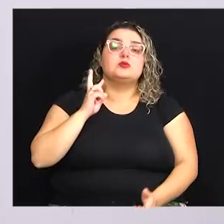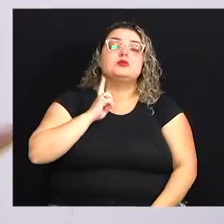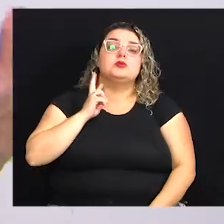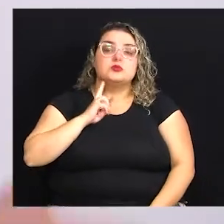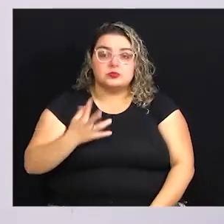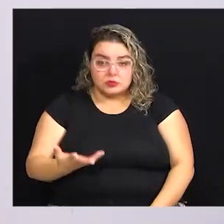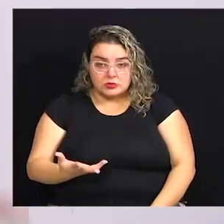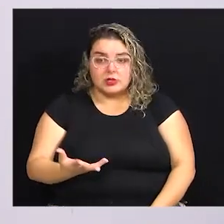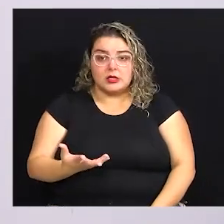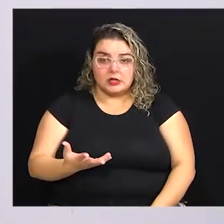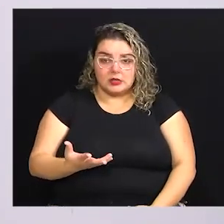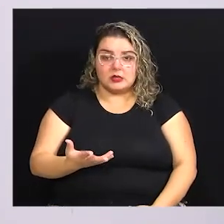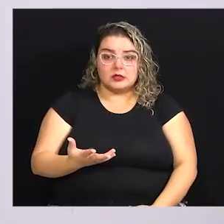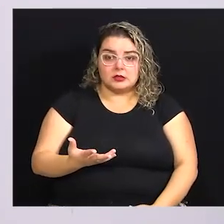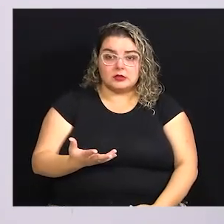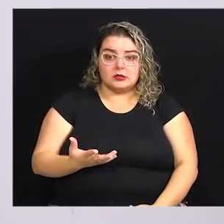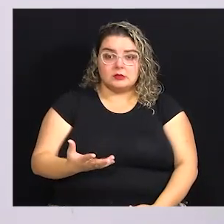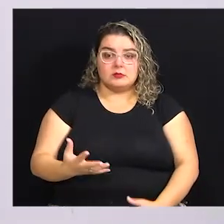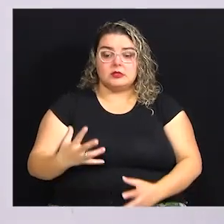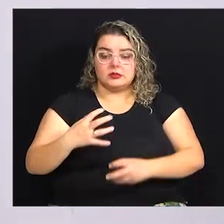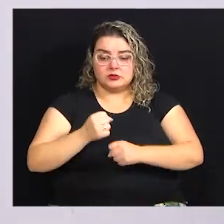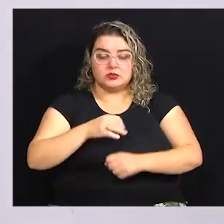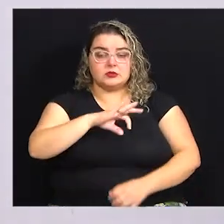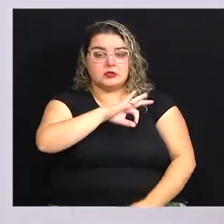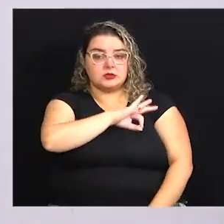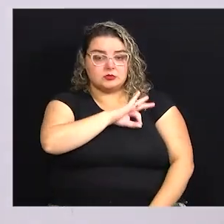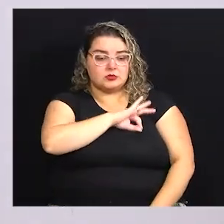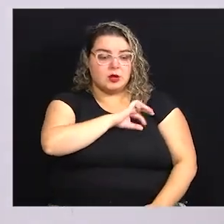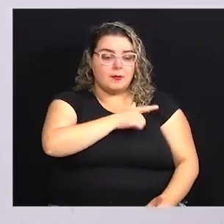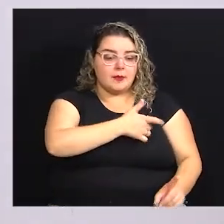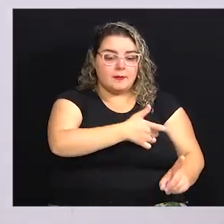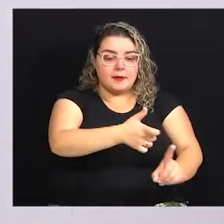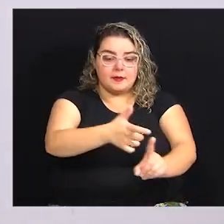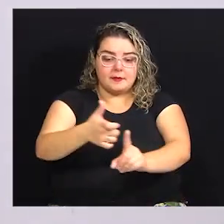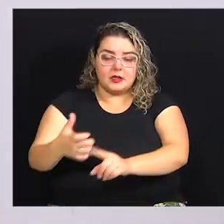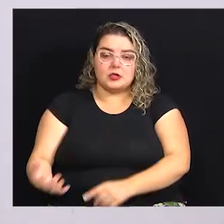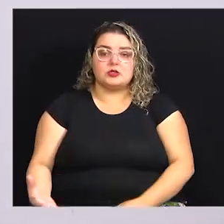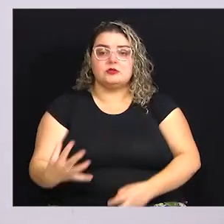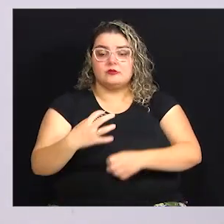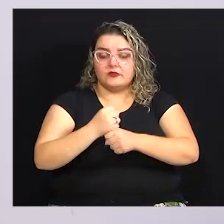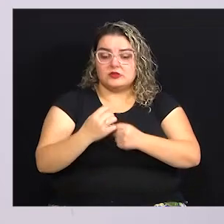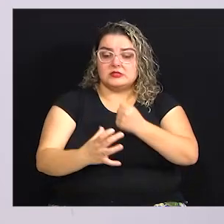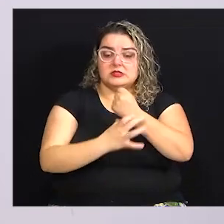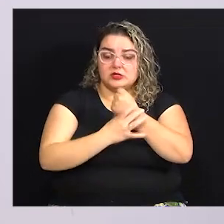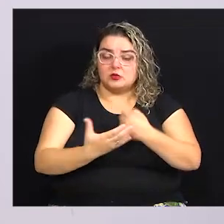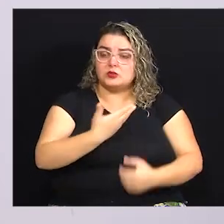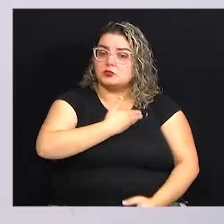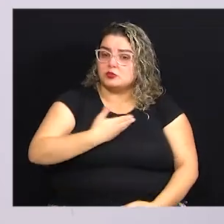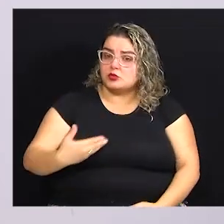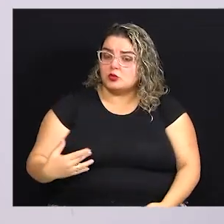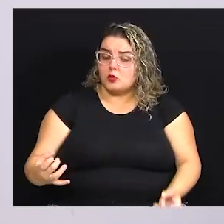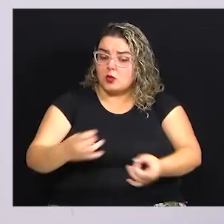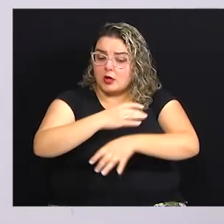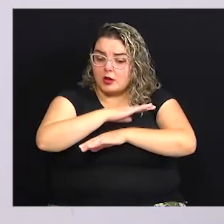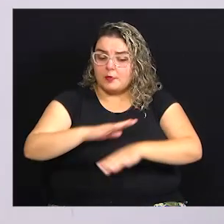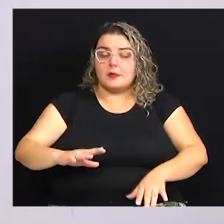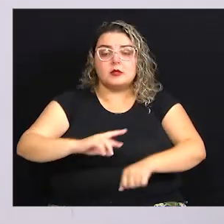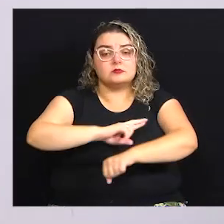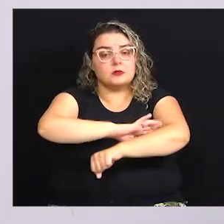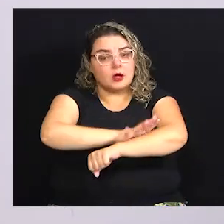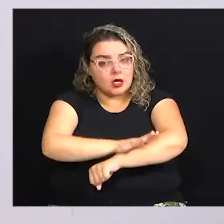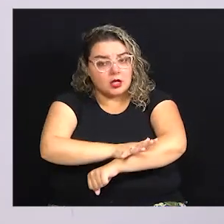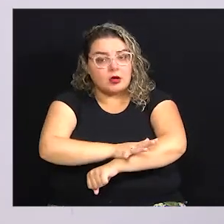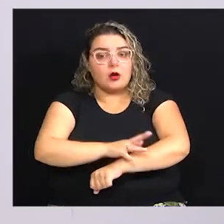das vítimas fatais pelas polícias e pelas forças de segurança pública. O combate ao